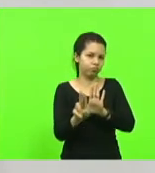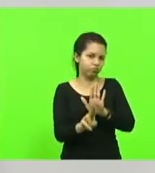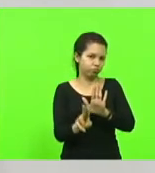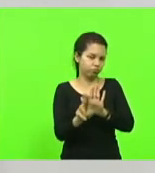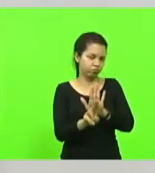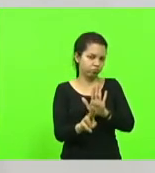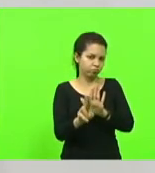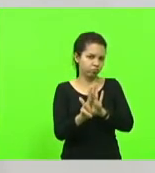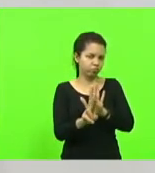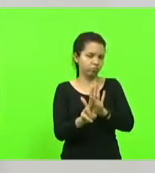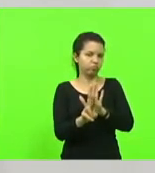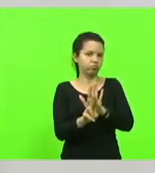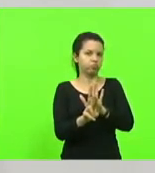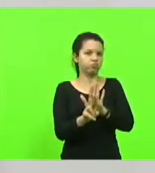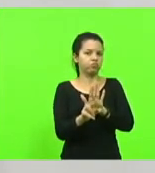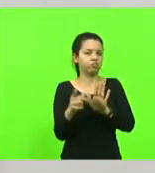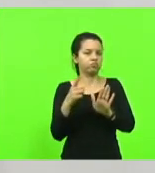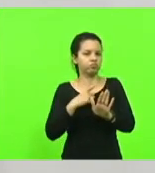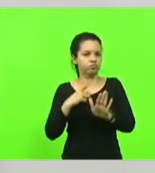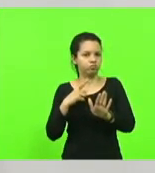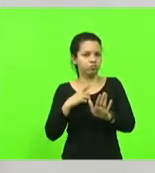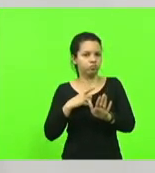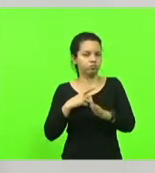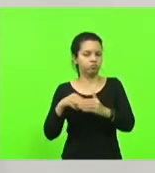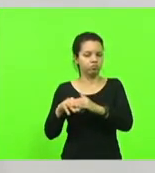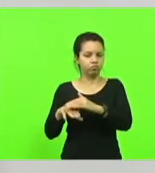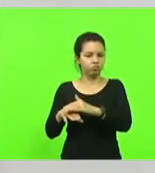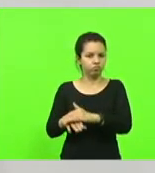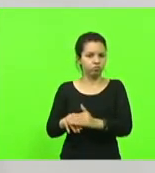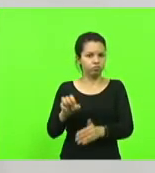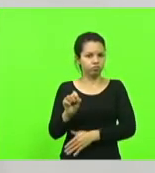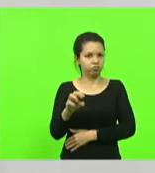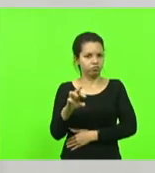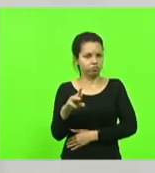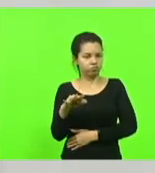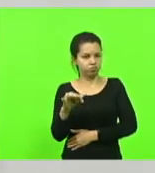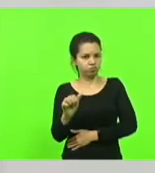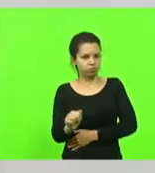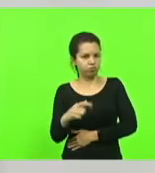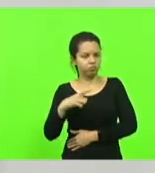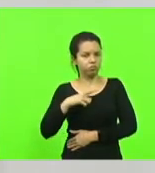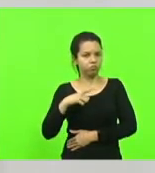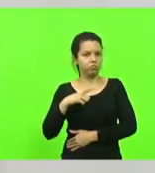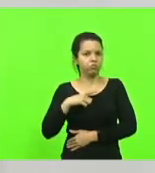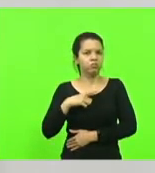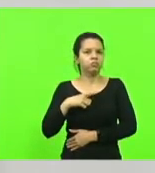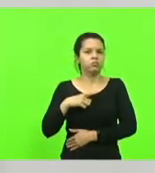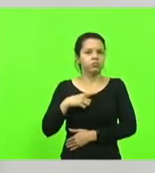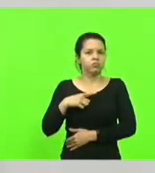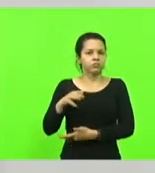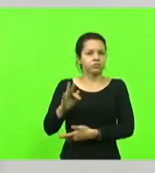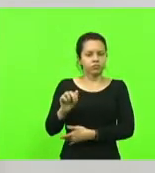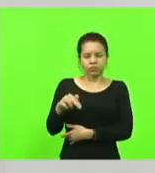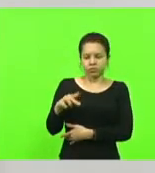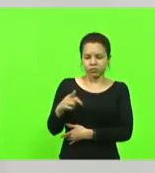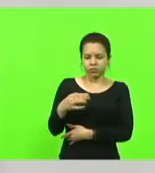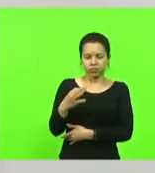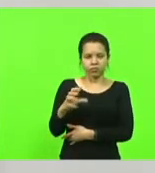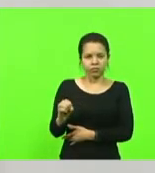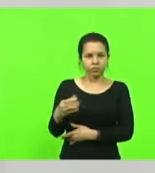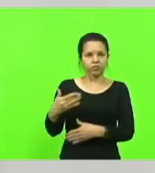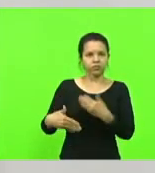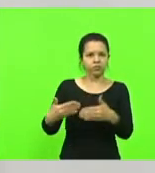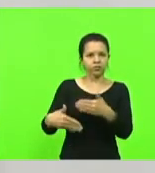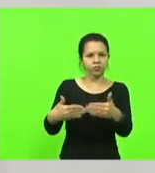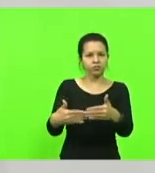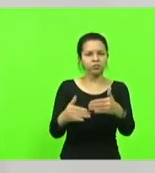de resíduos de escória e refratários de fundição em processos industriais